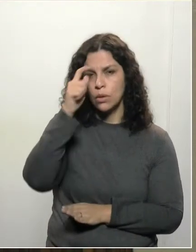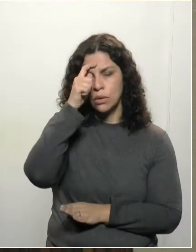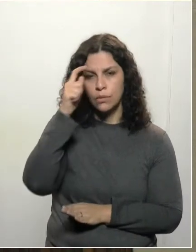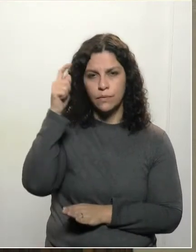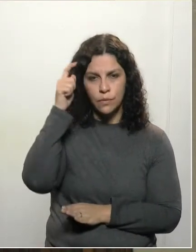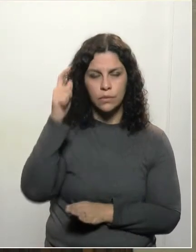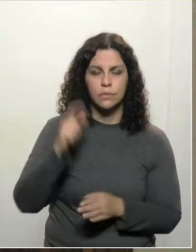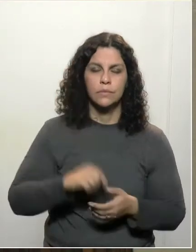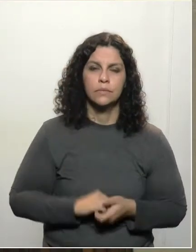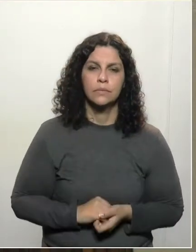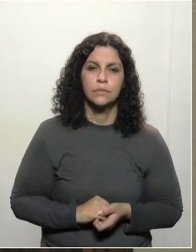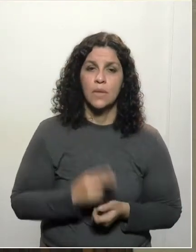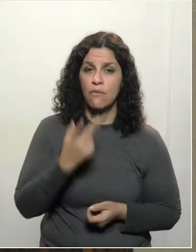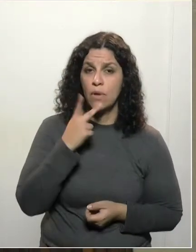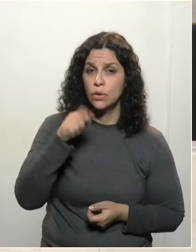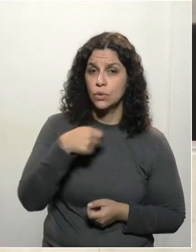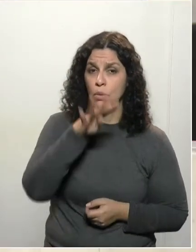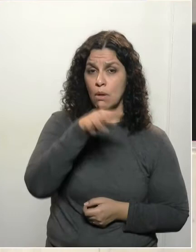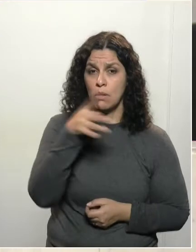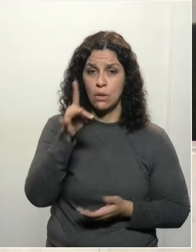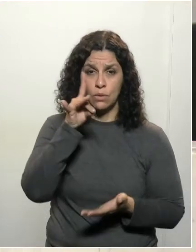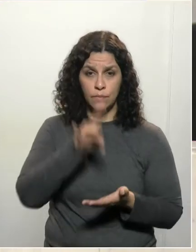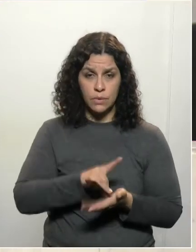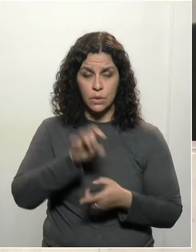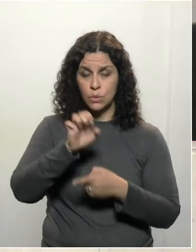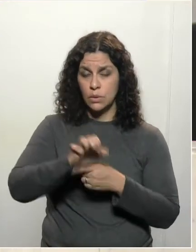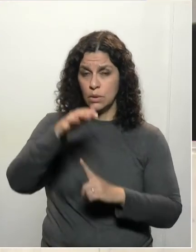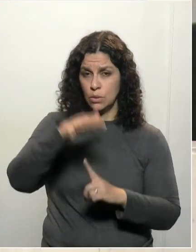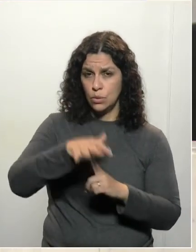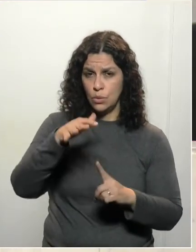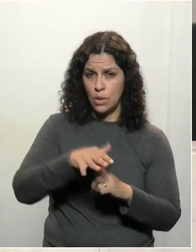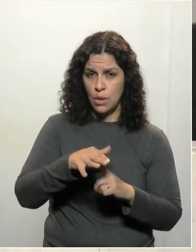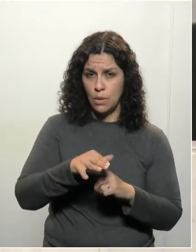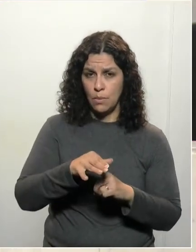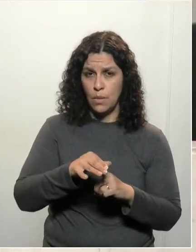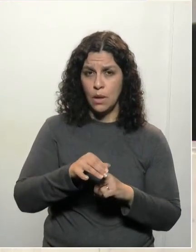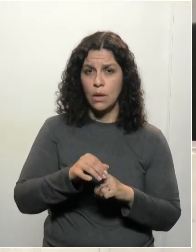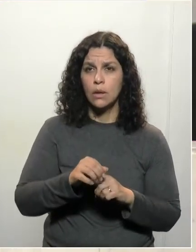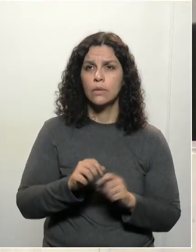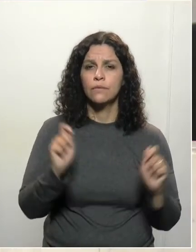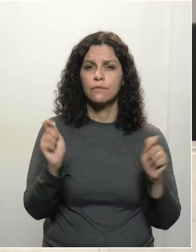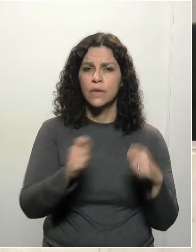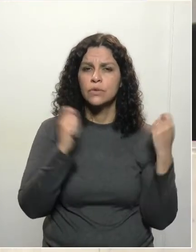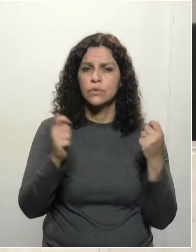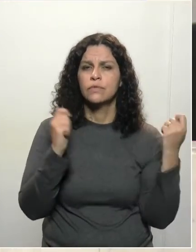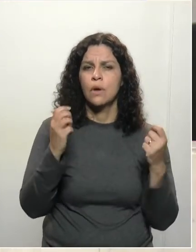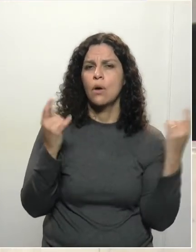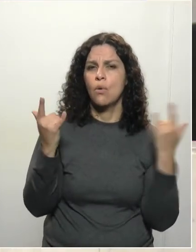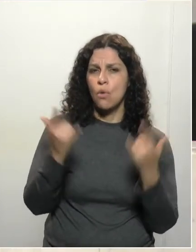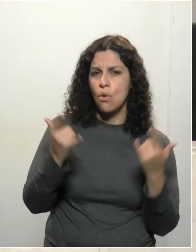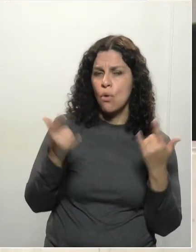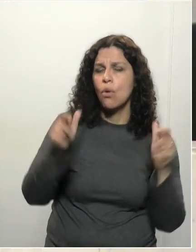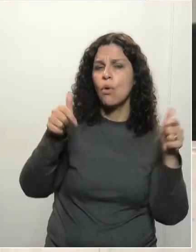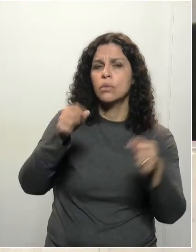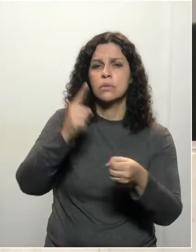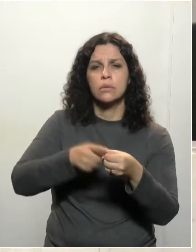Fruiti. Inclui no calendário oficial do Estado o Festival Mega Rock, realizado em Foz do